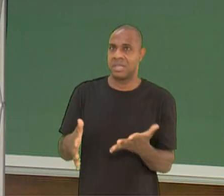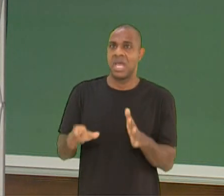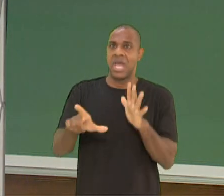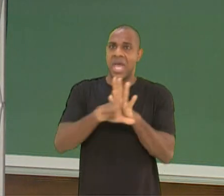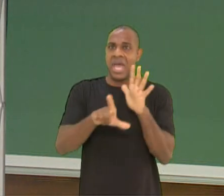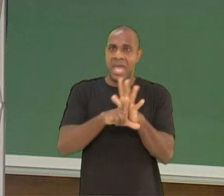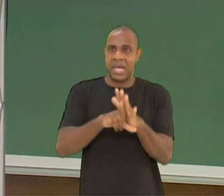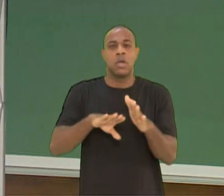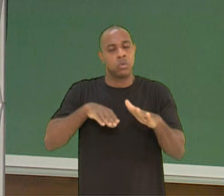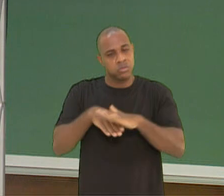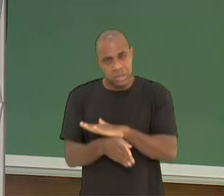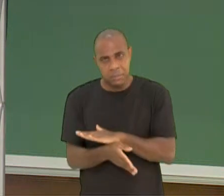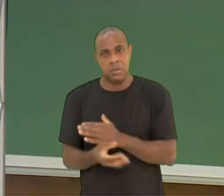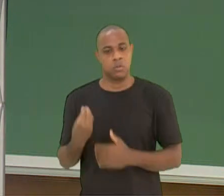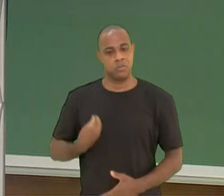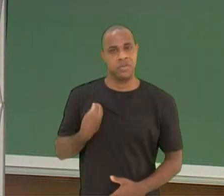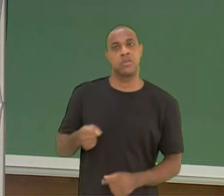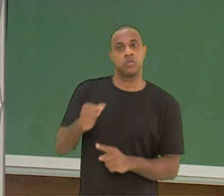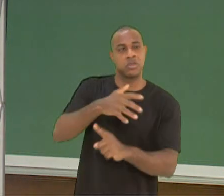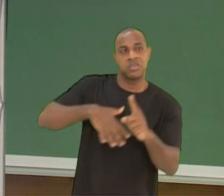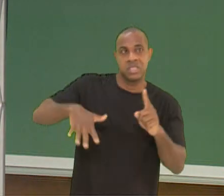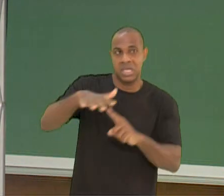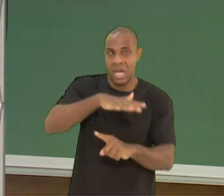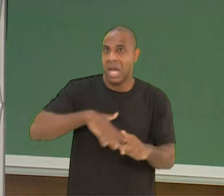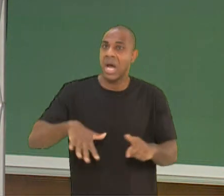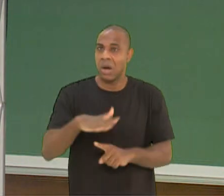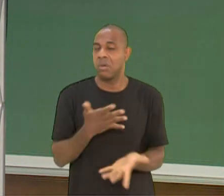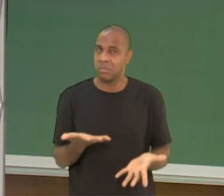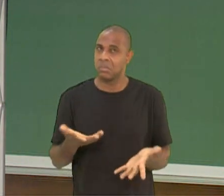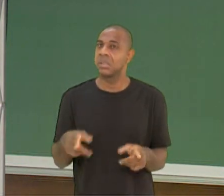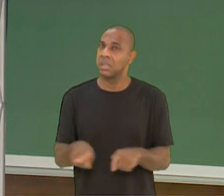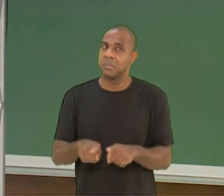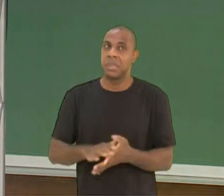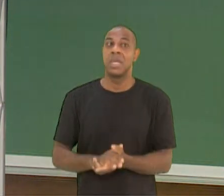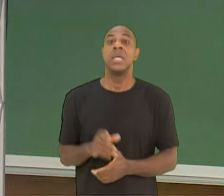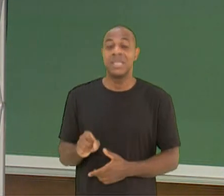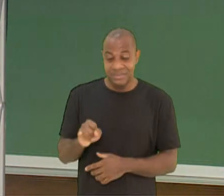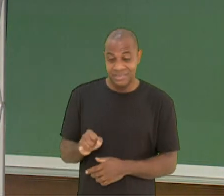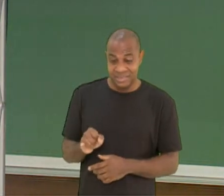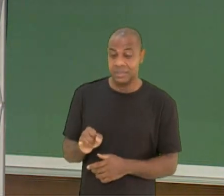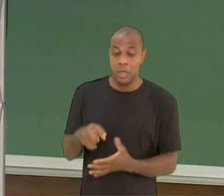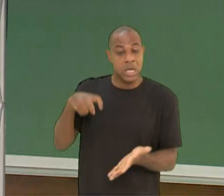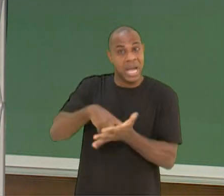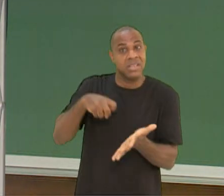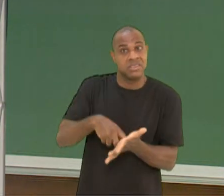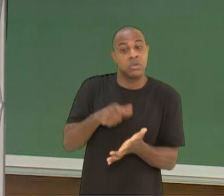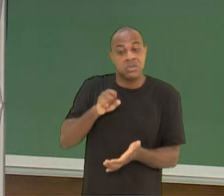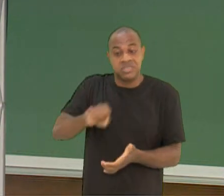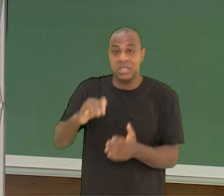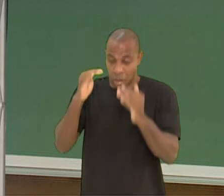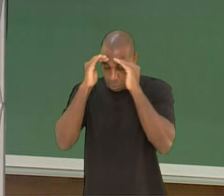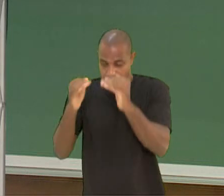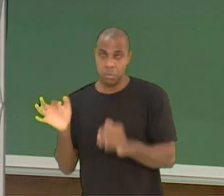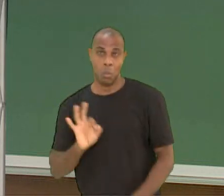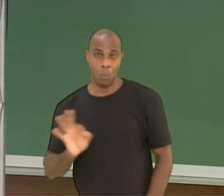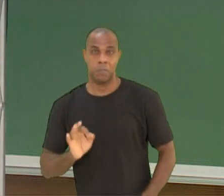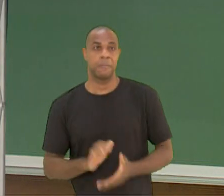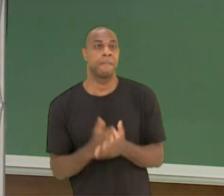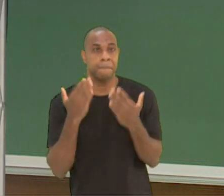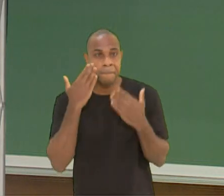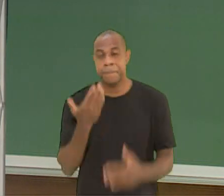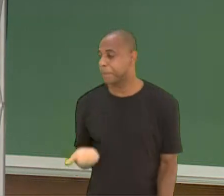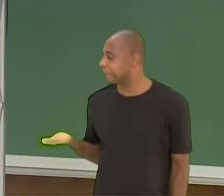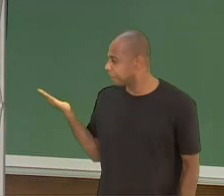de costumes, de convivência social e punição para crimes para quem desobedeça. As táticas do Boko Haram são